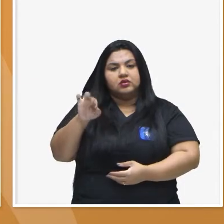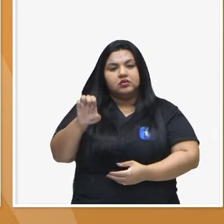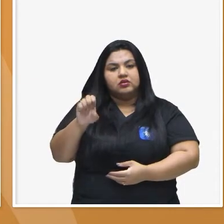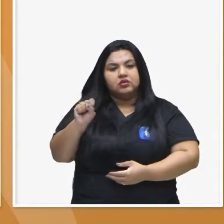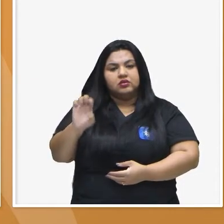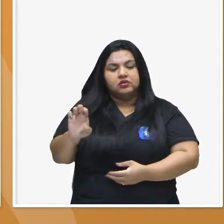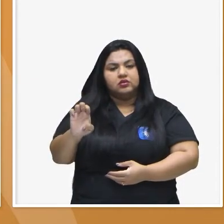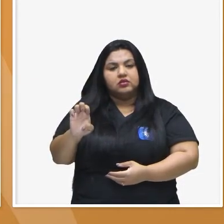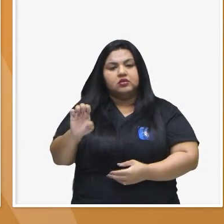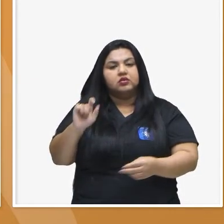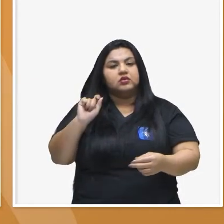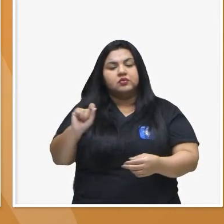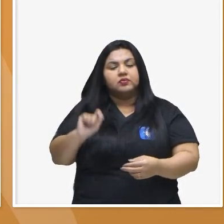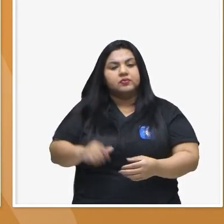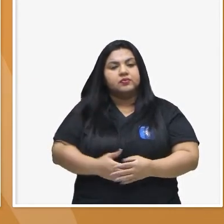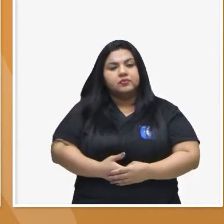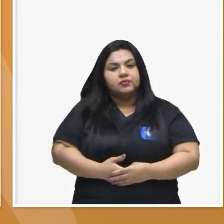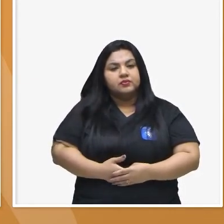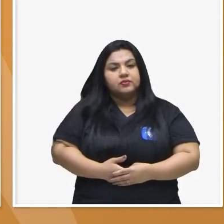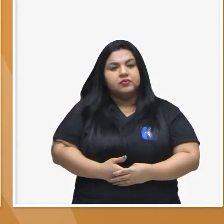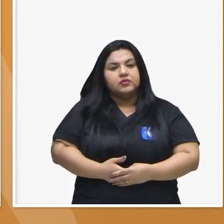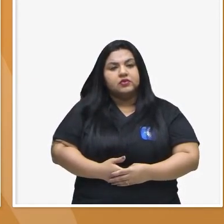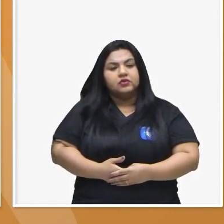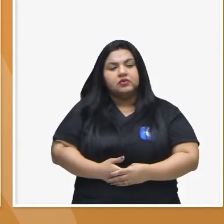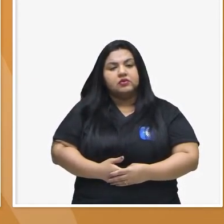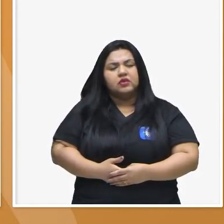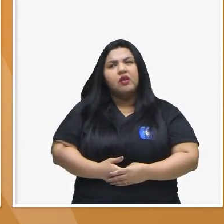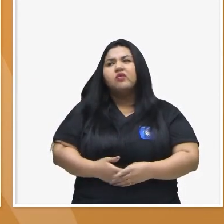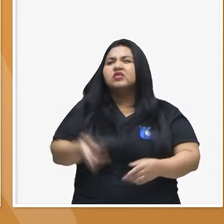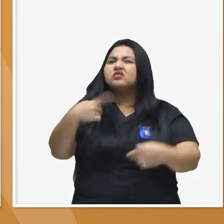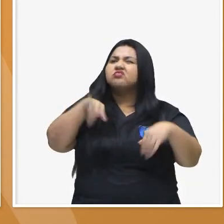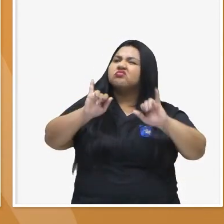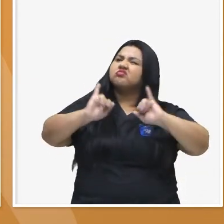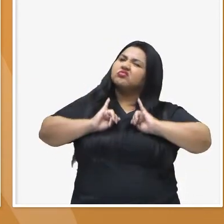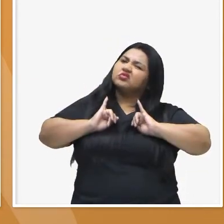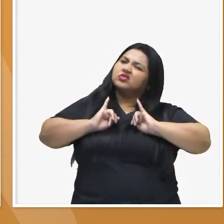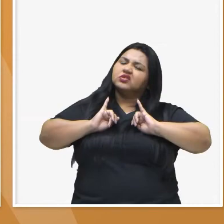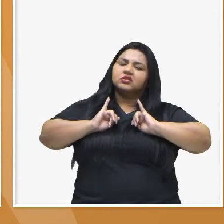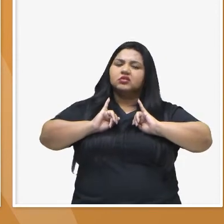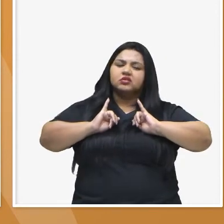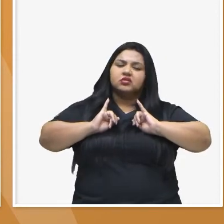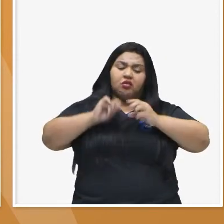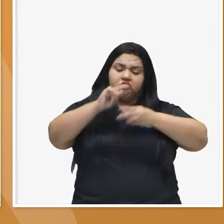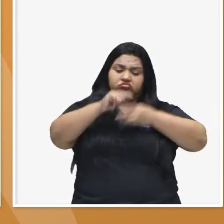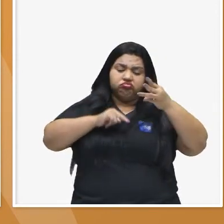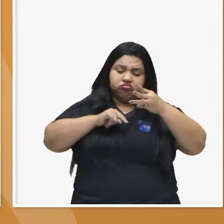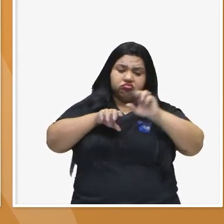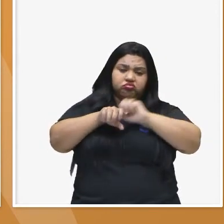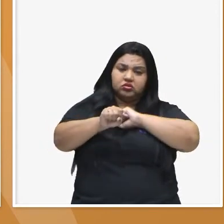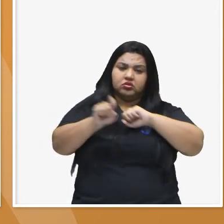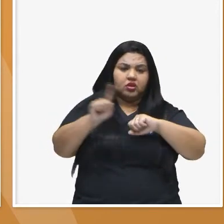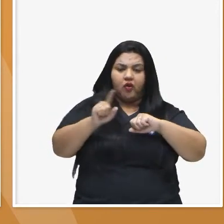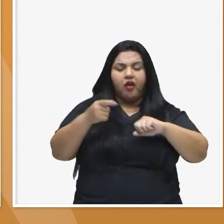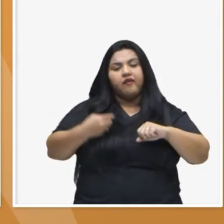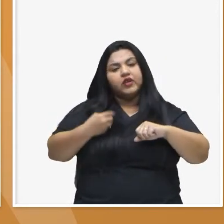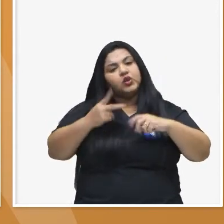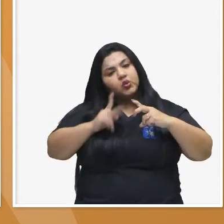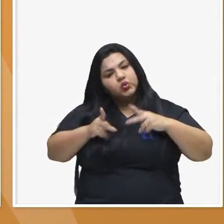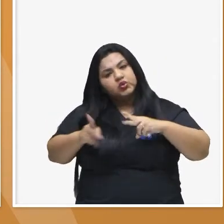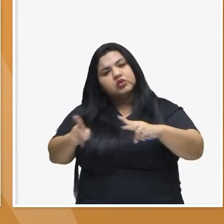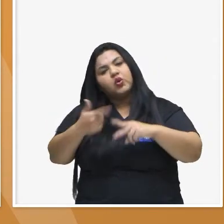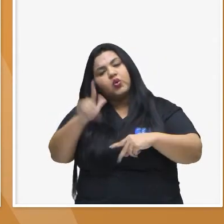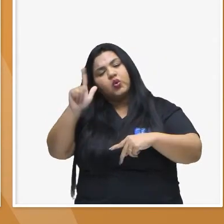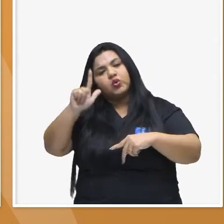síntese. Aí você ficou conformada com tudo isso? Ah, agora terminei, agora vou relaxar. Não, né? A vida continua com outras